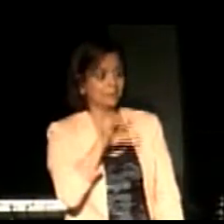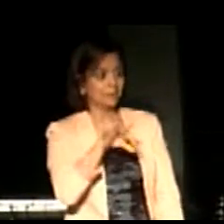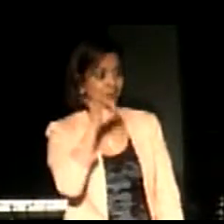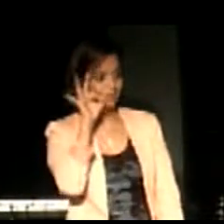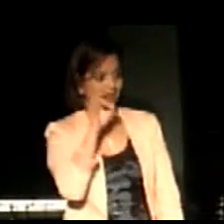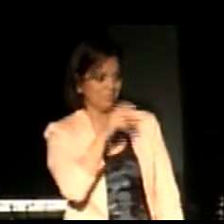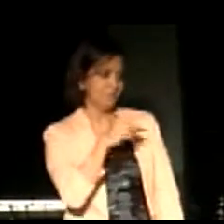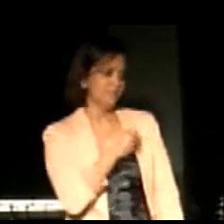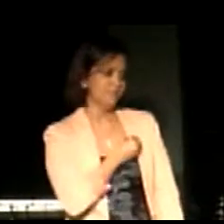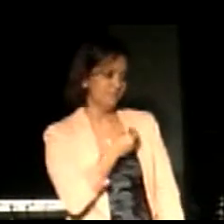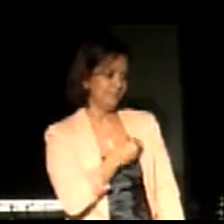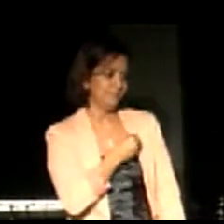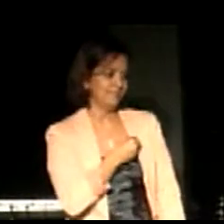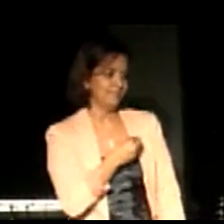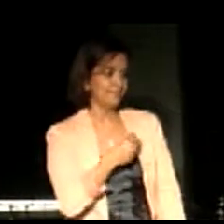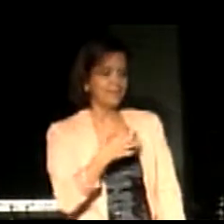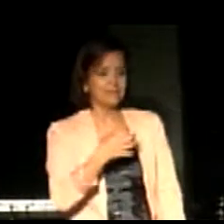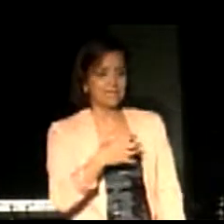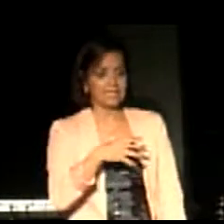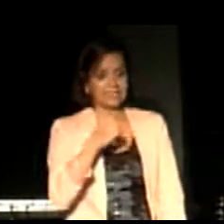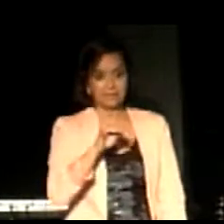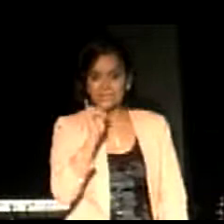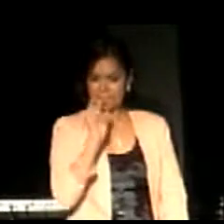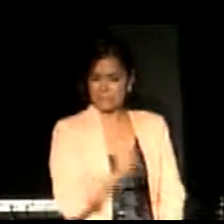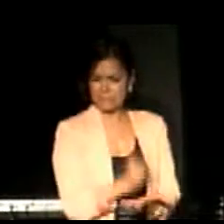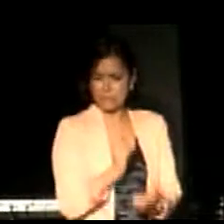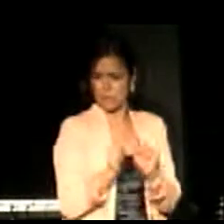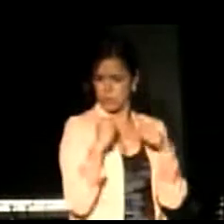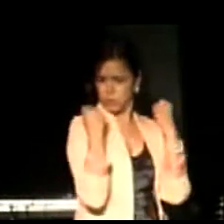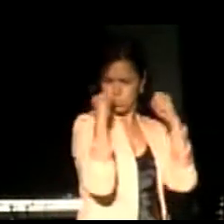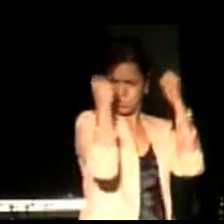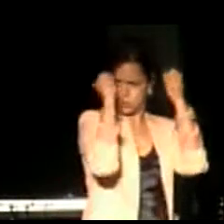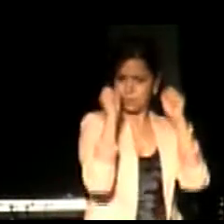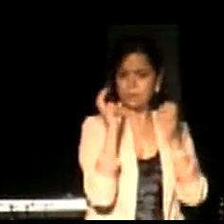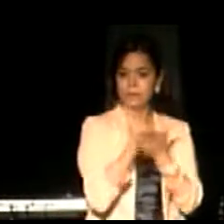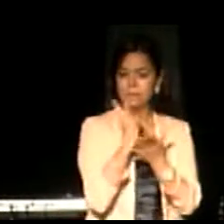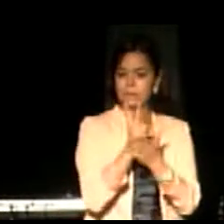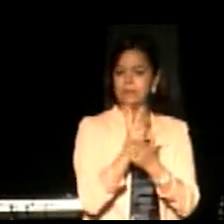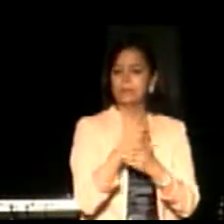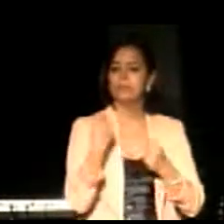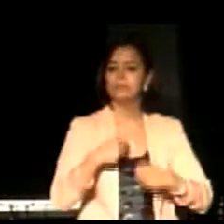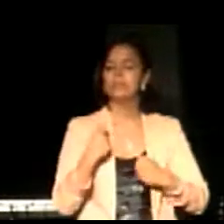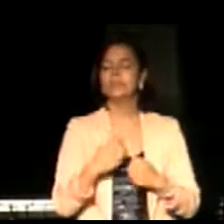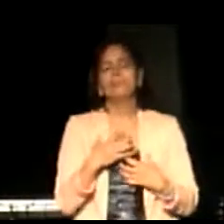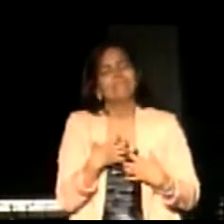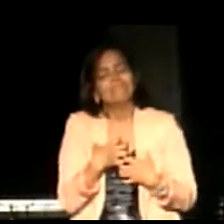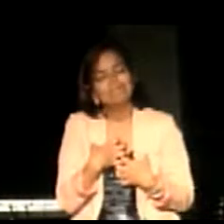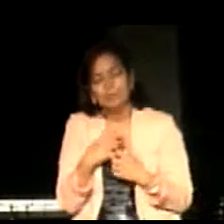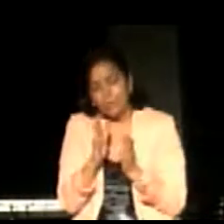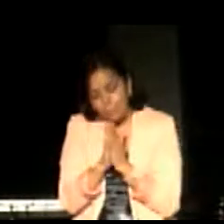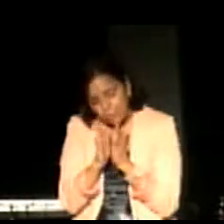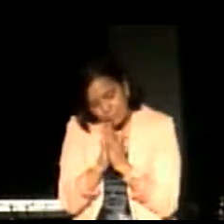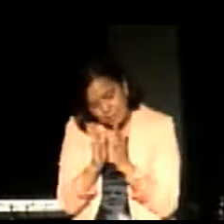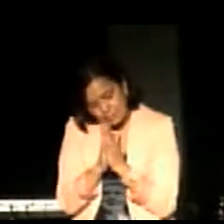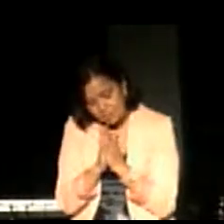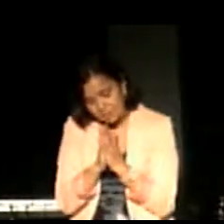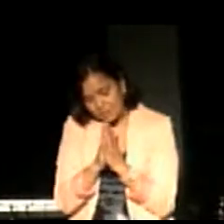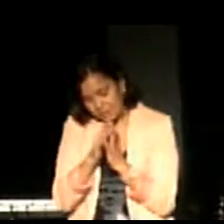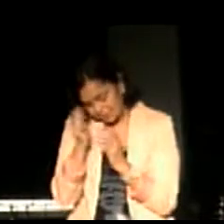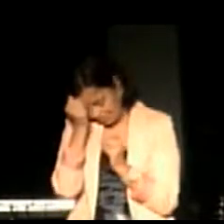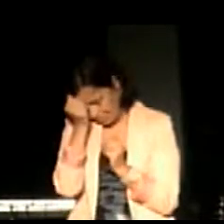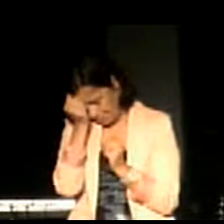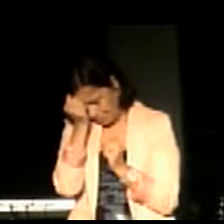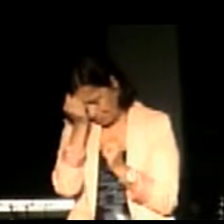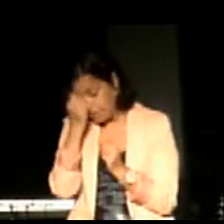escolha. Amansar a fera que está aqui dentro ou soltá-la para depois